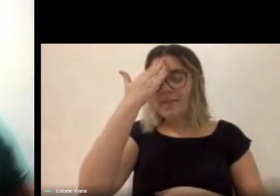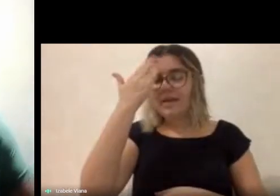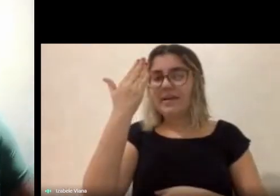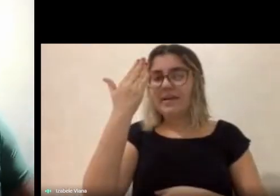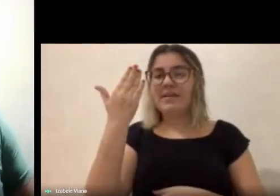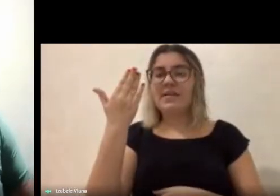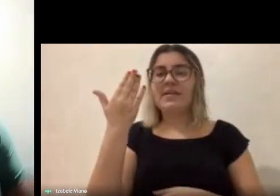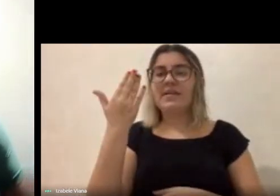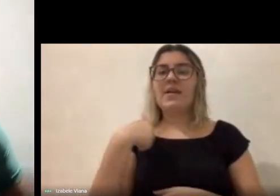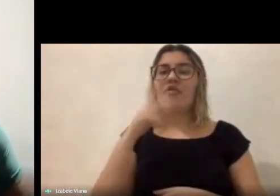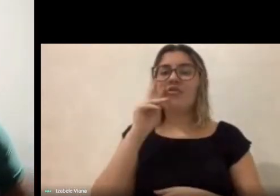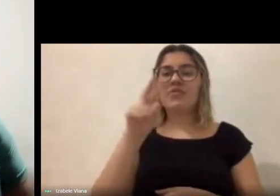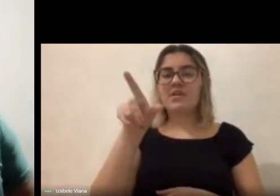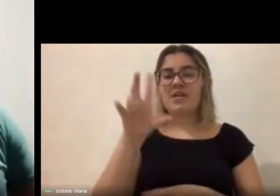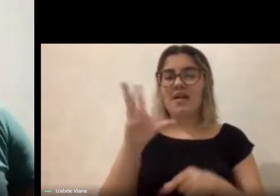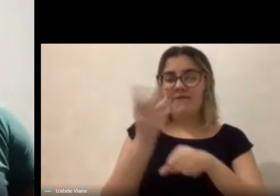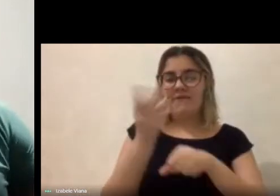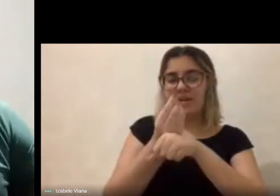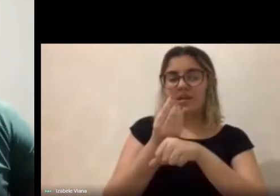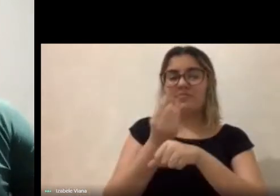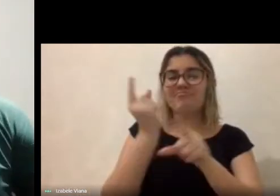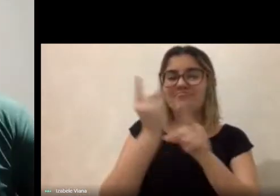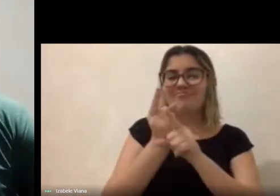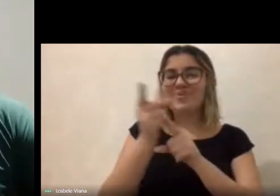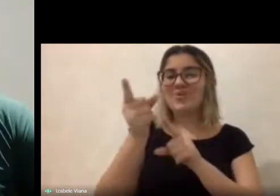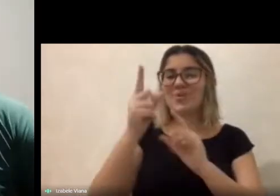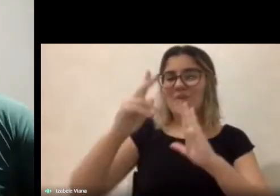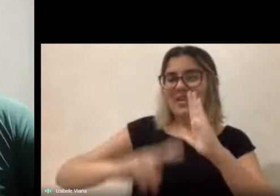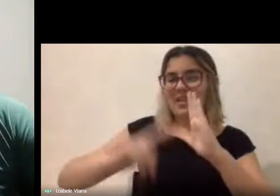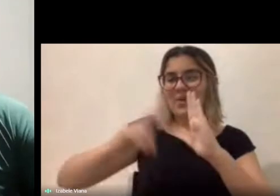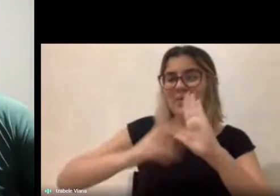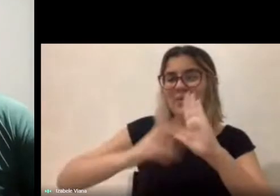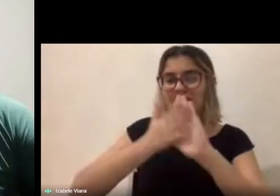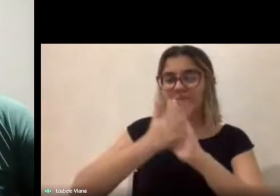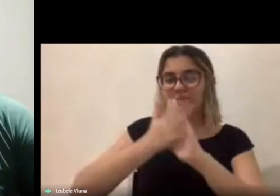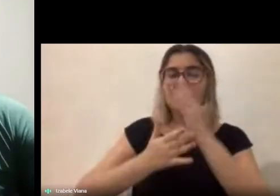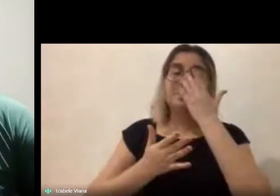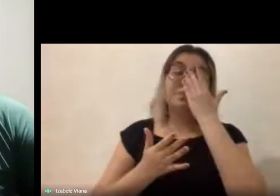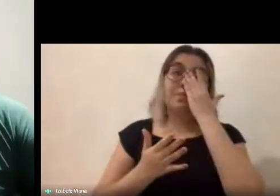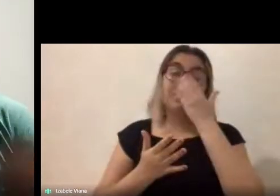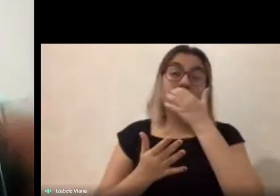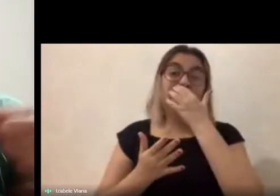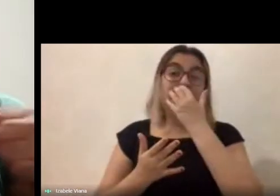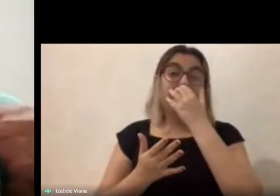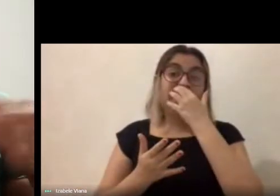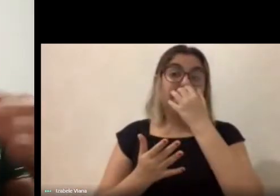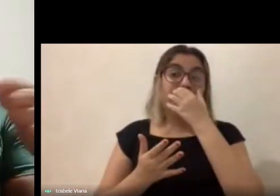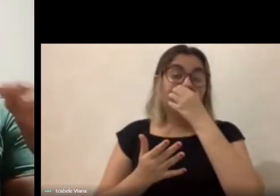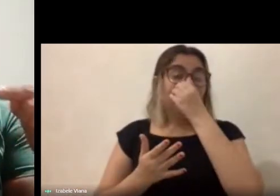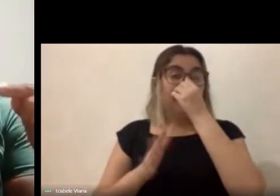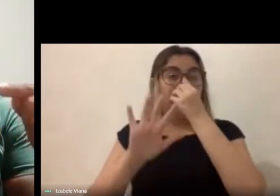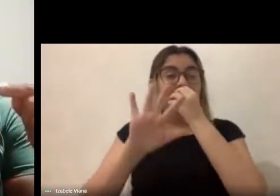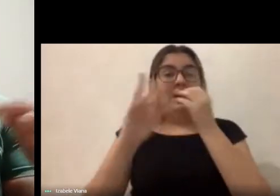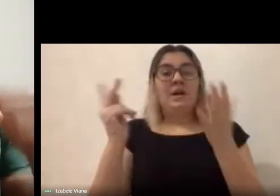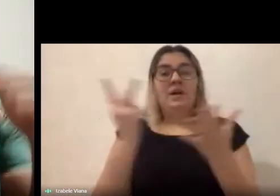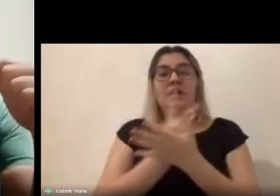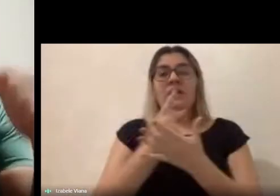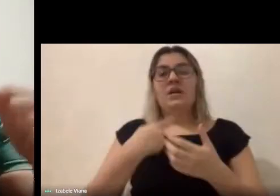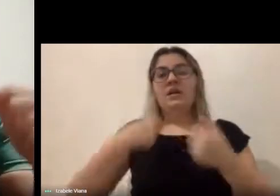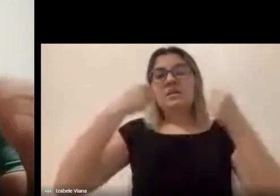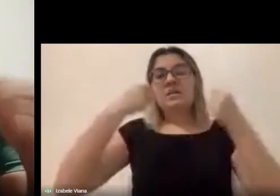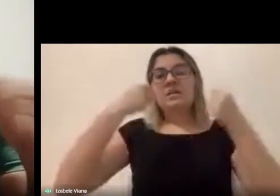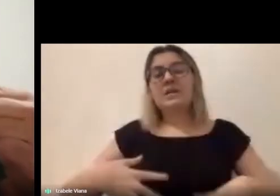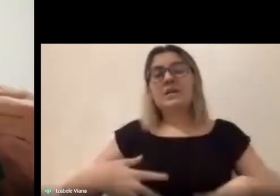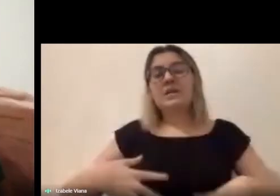texto. Que teve um momento quando eu estava numa fala sobre o DevOps. E aí alguém falou como